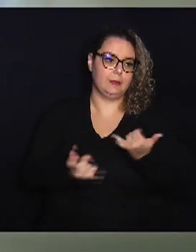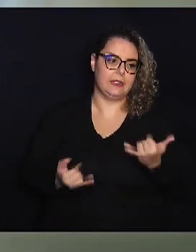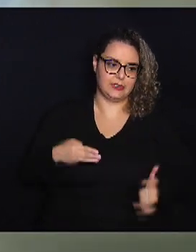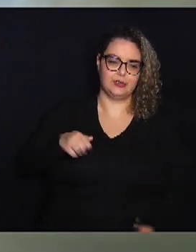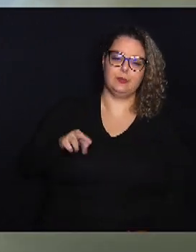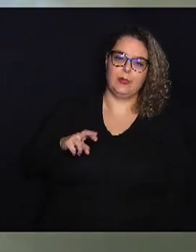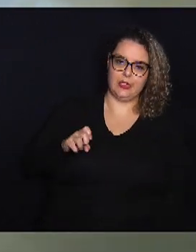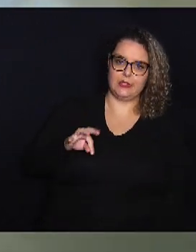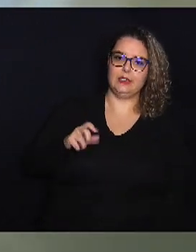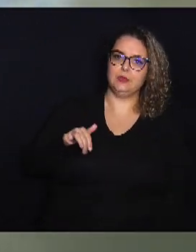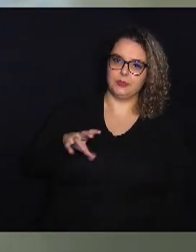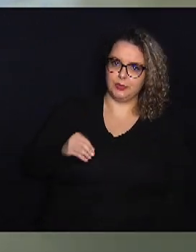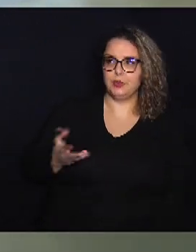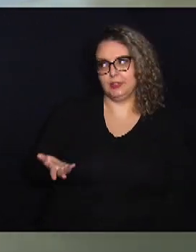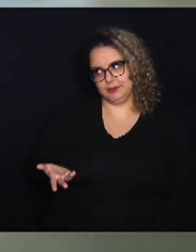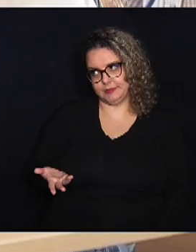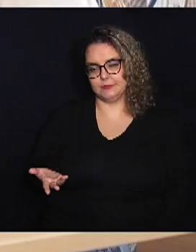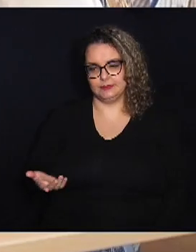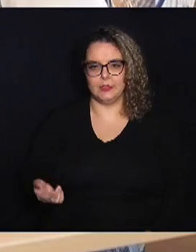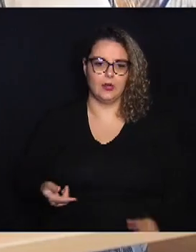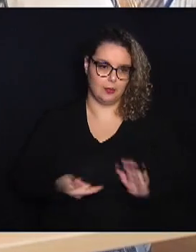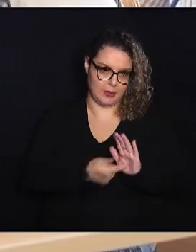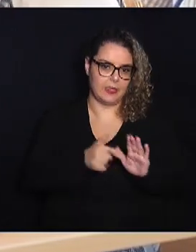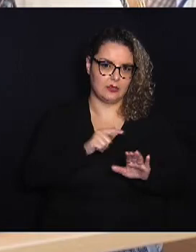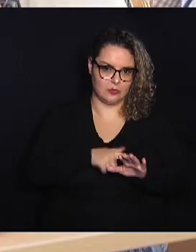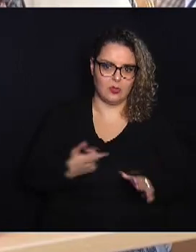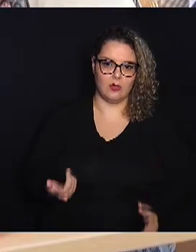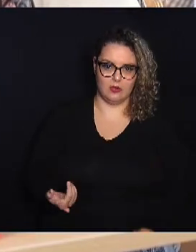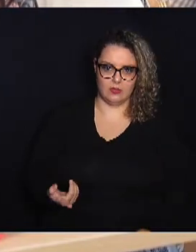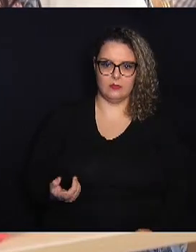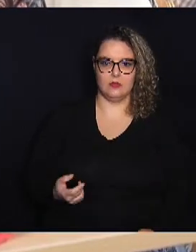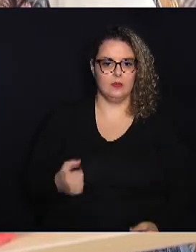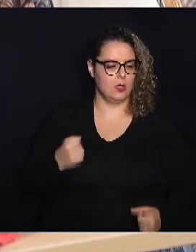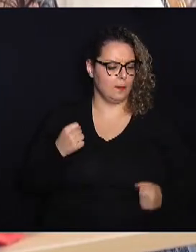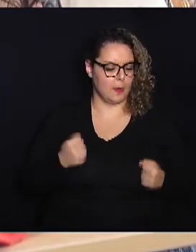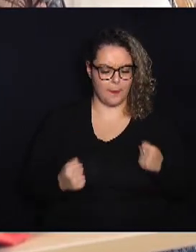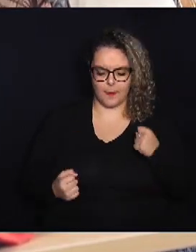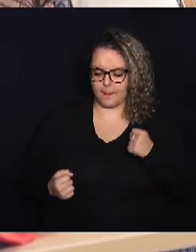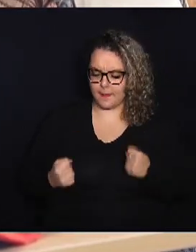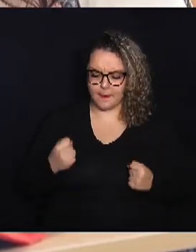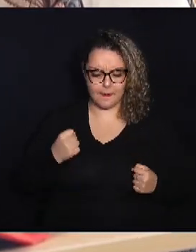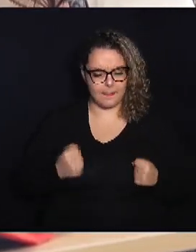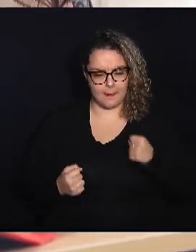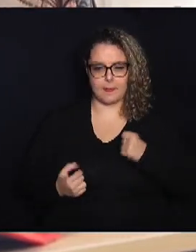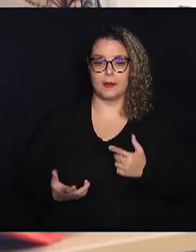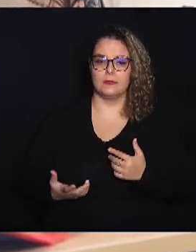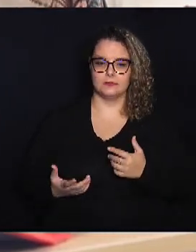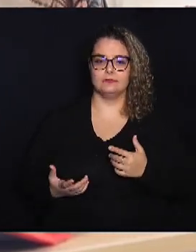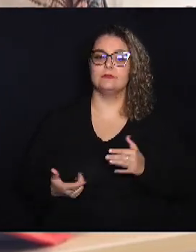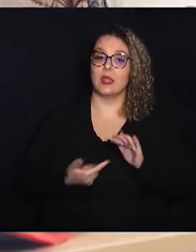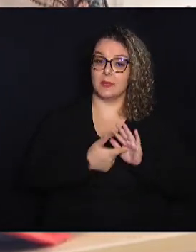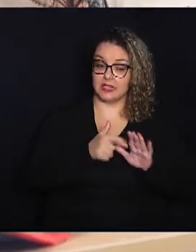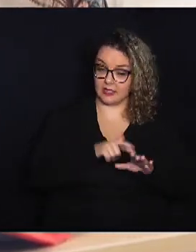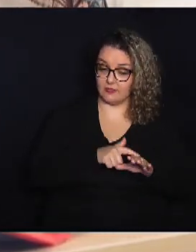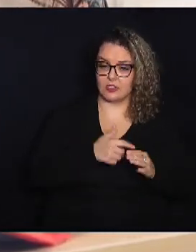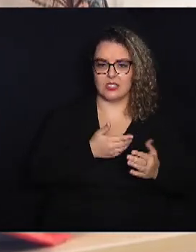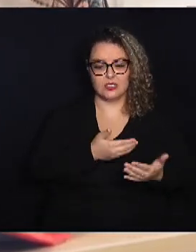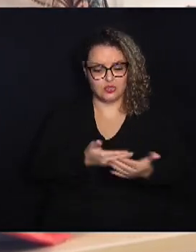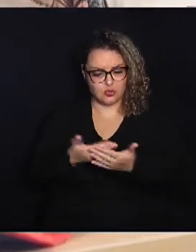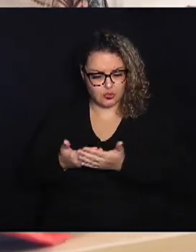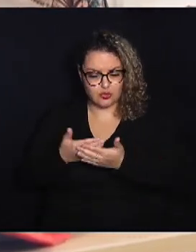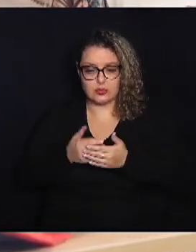Então não são 100 metros rasos, é uma maratona que eles vão estar correndo, então eles precisam cadenciar esse tempo.